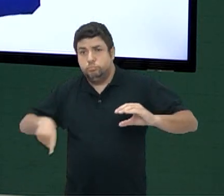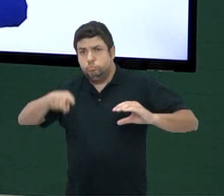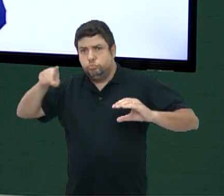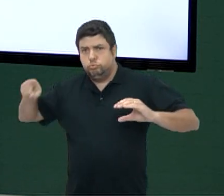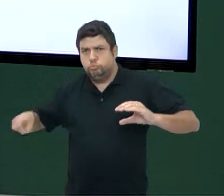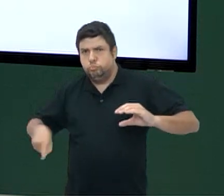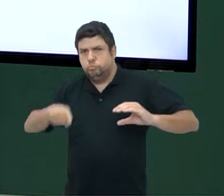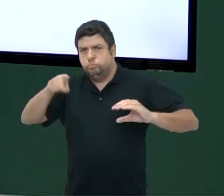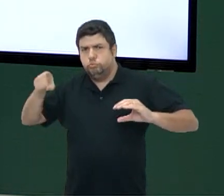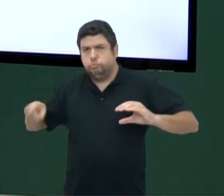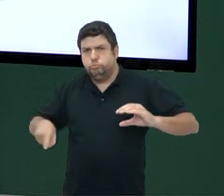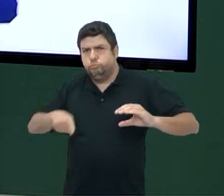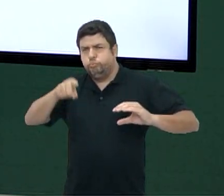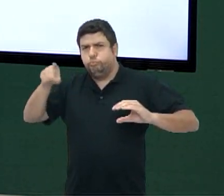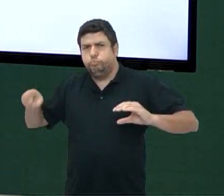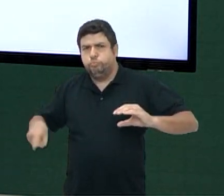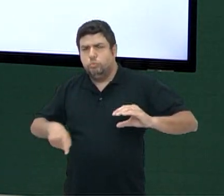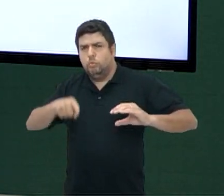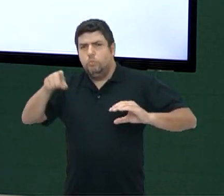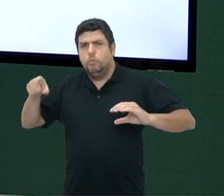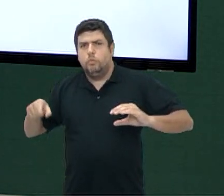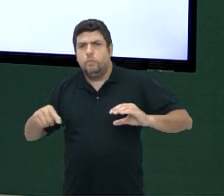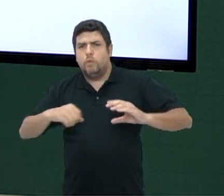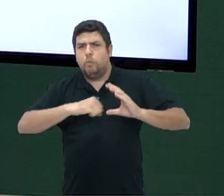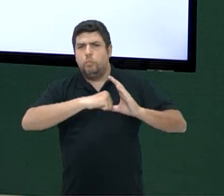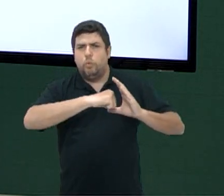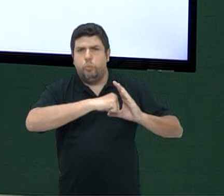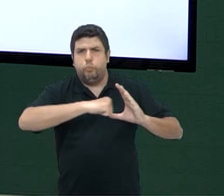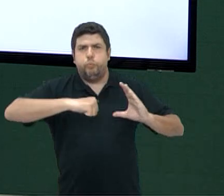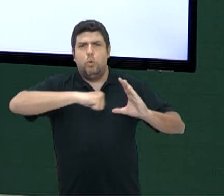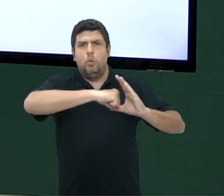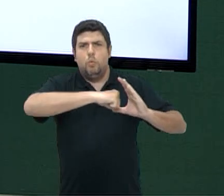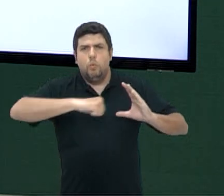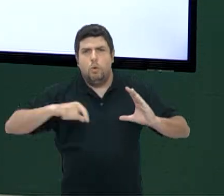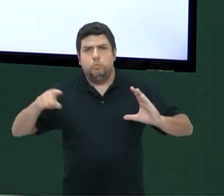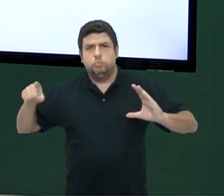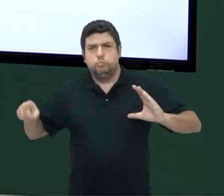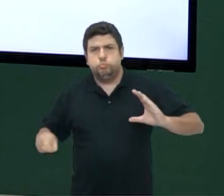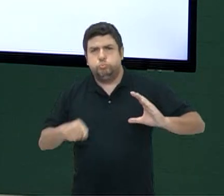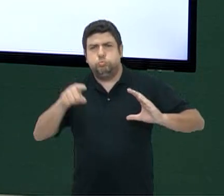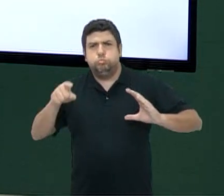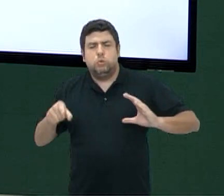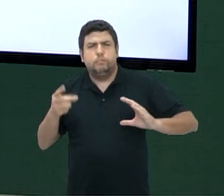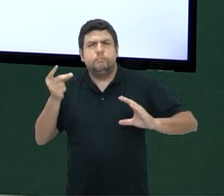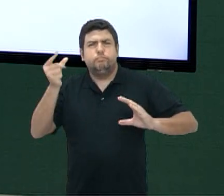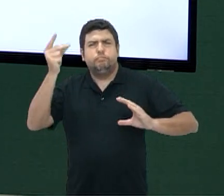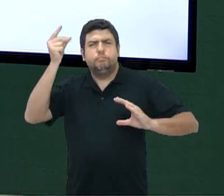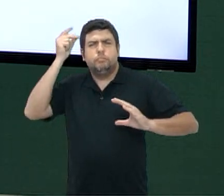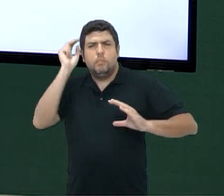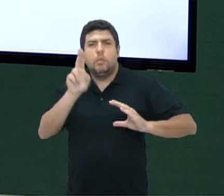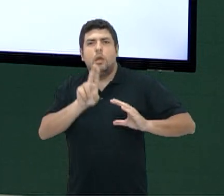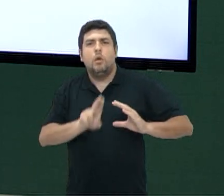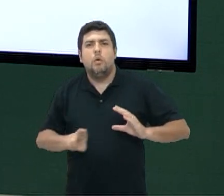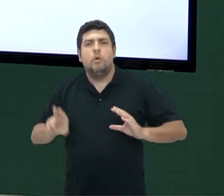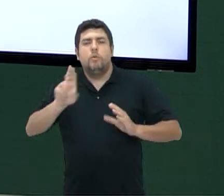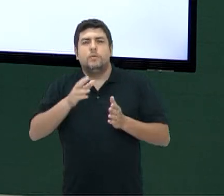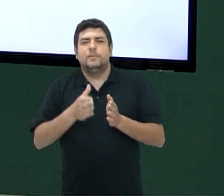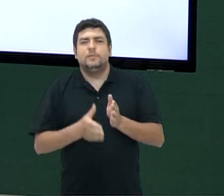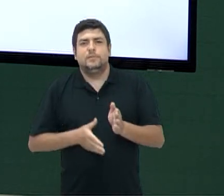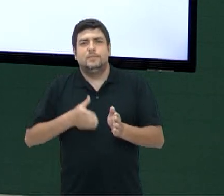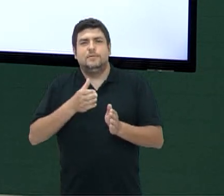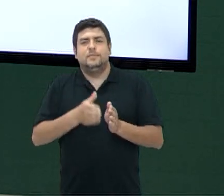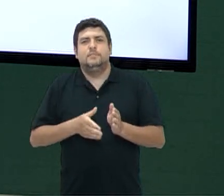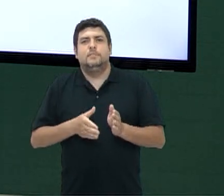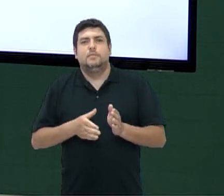foi utilizado em grande circunstância para locomotivas a vapor. Aqui no nosso estado